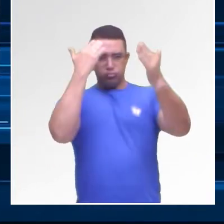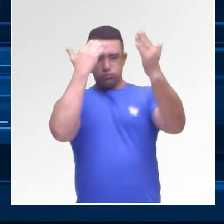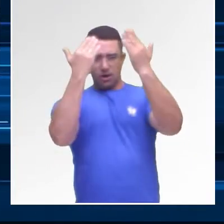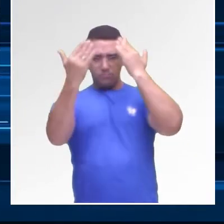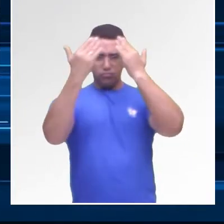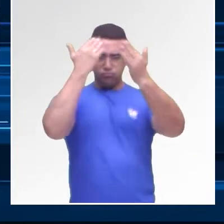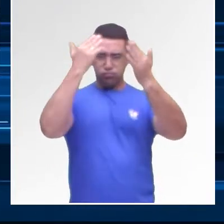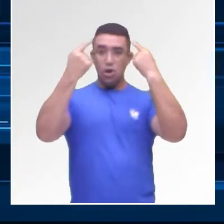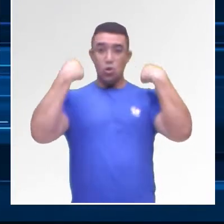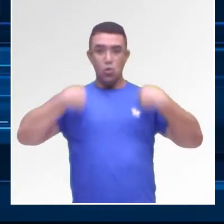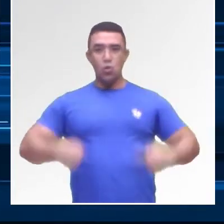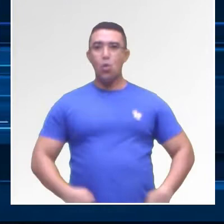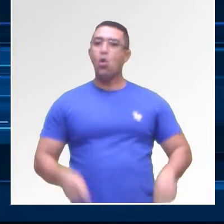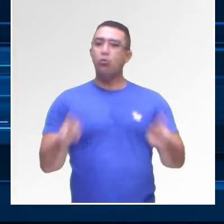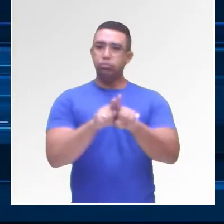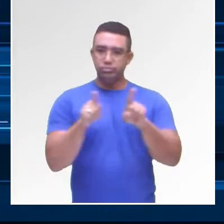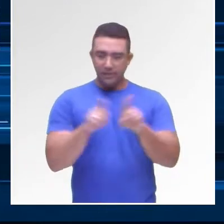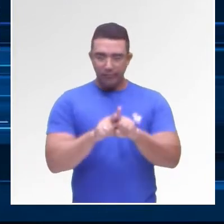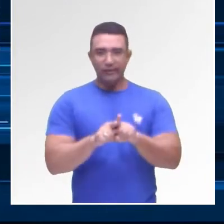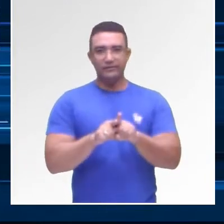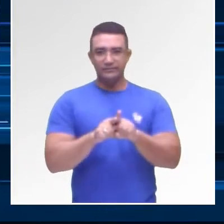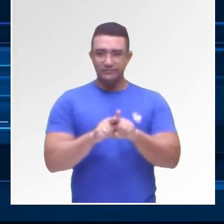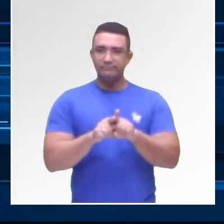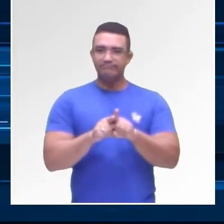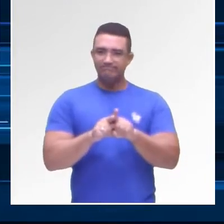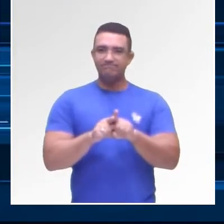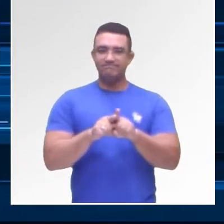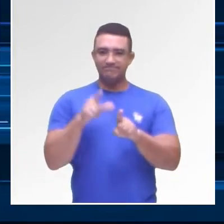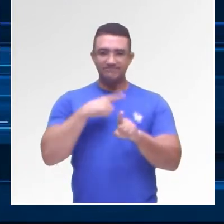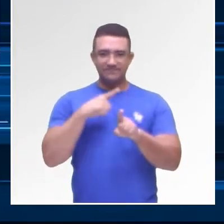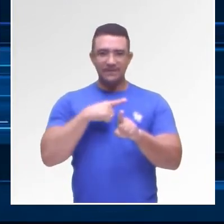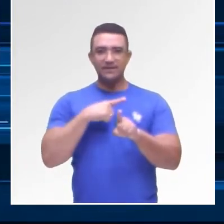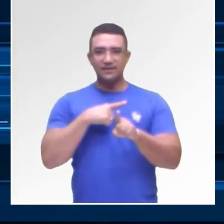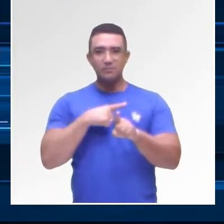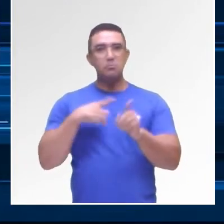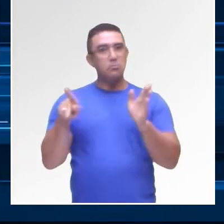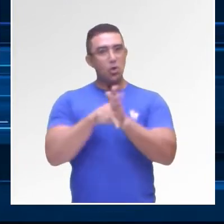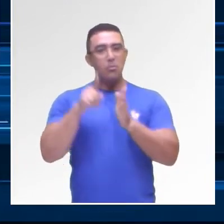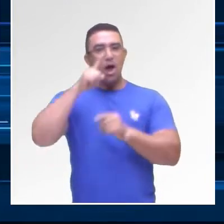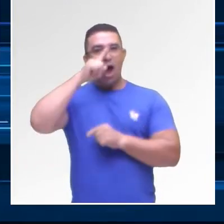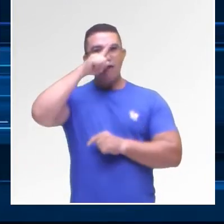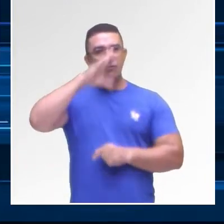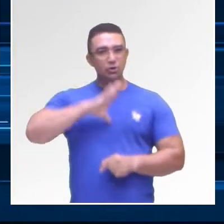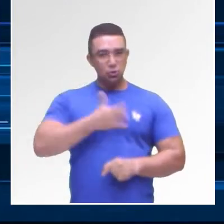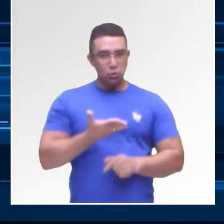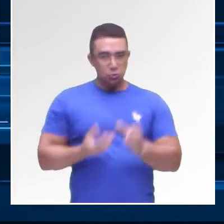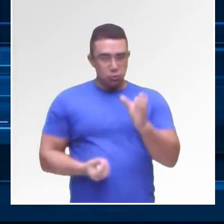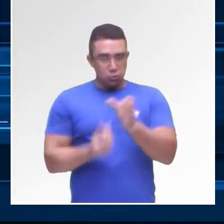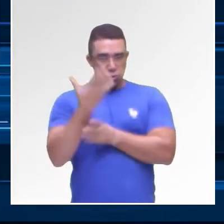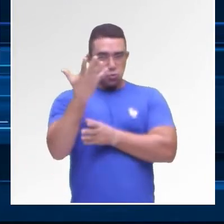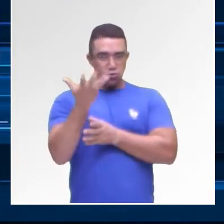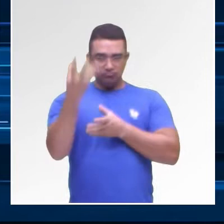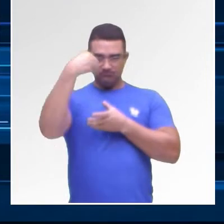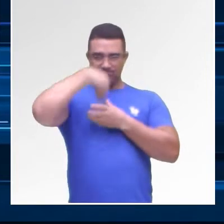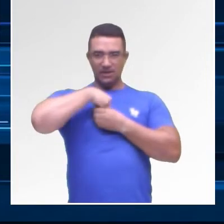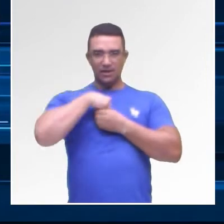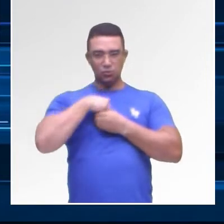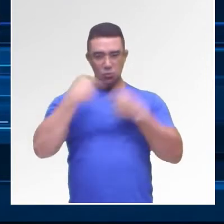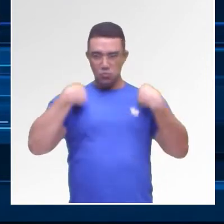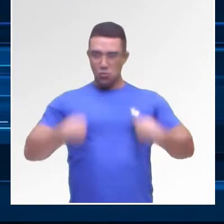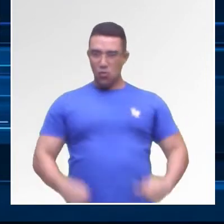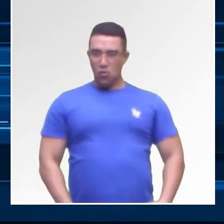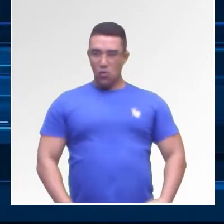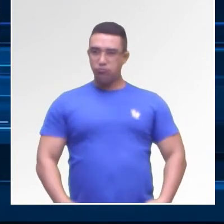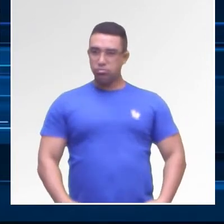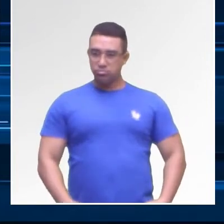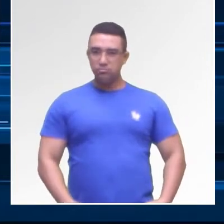psicofisiológicas. Essa é a parte biológica do efeito da aventura na gente. Ela gera um